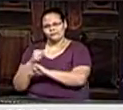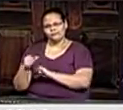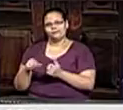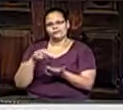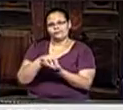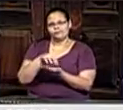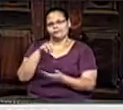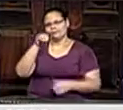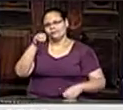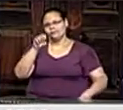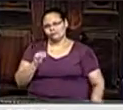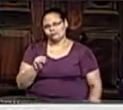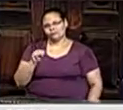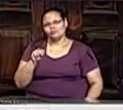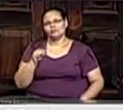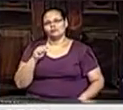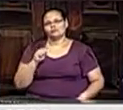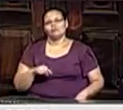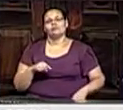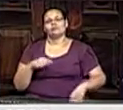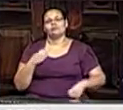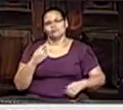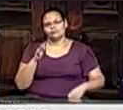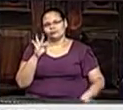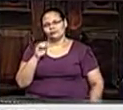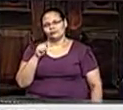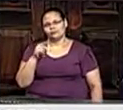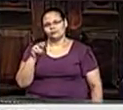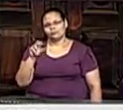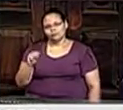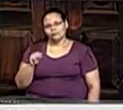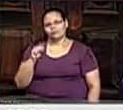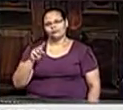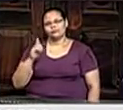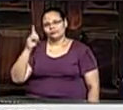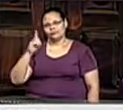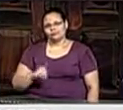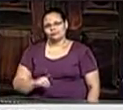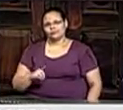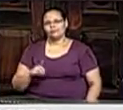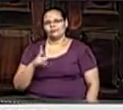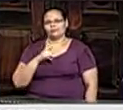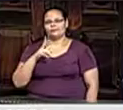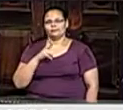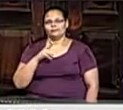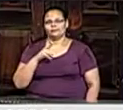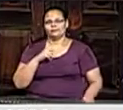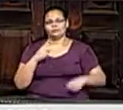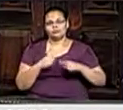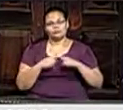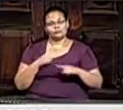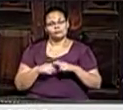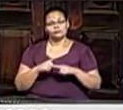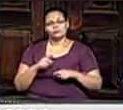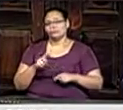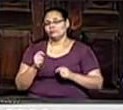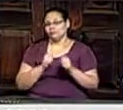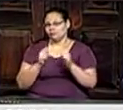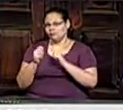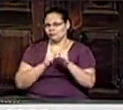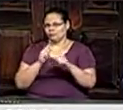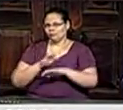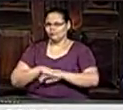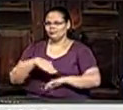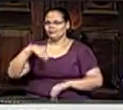organizações sociais pelas fundações públicas de direito privado, porque seria mais